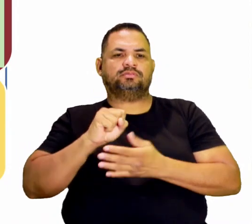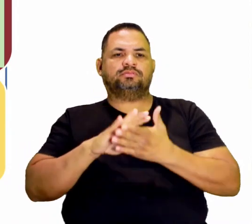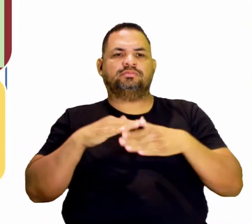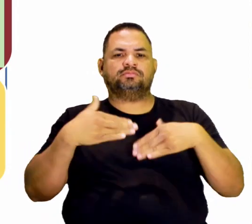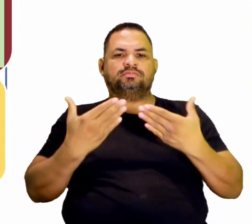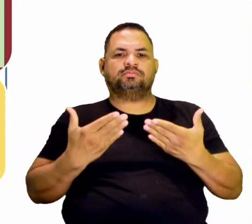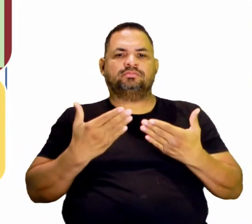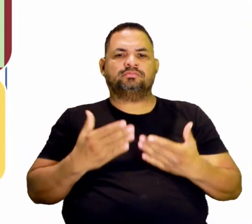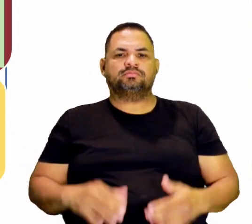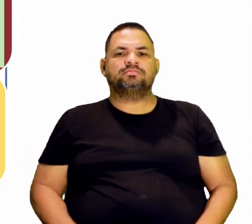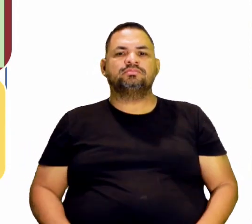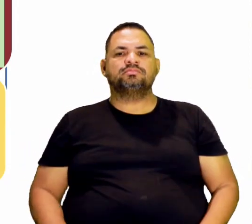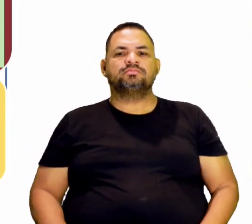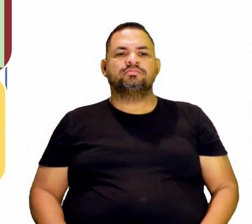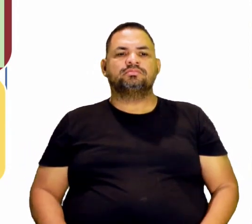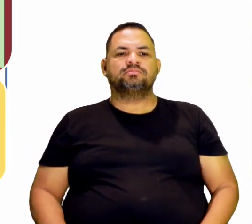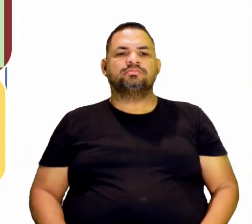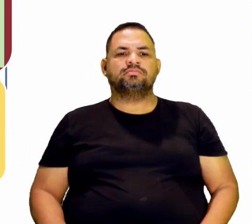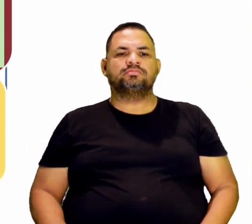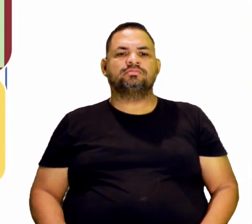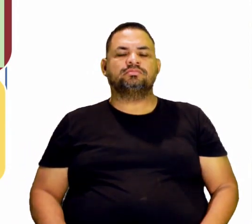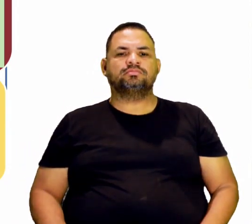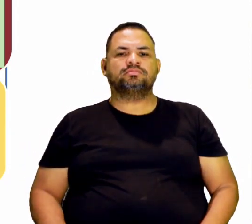Os pós-impressionistas,